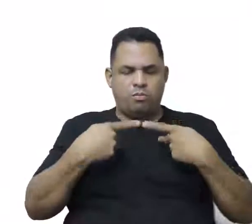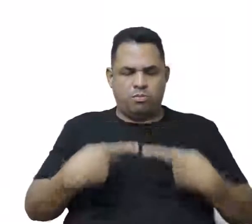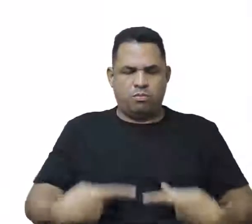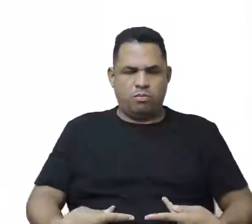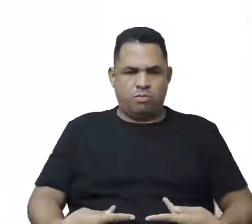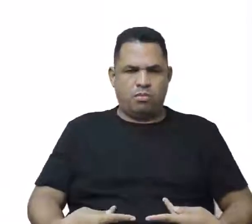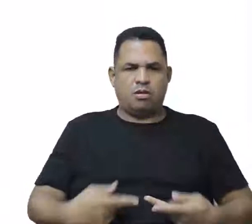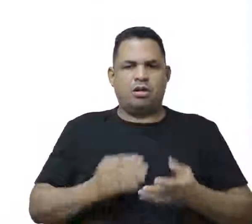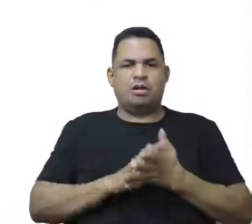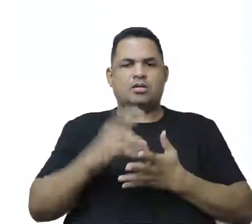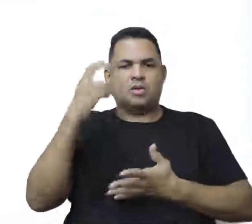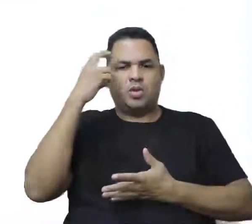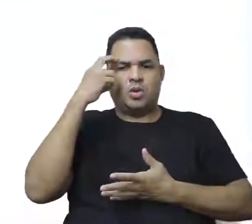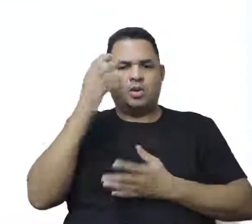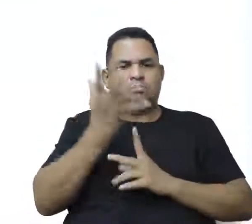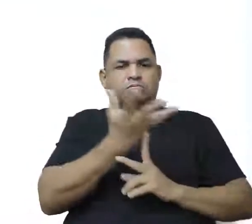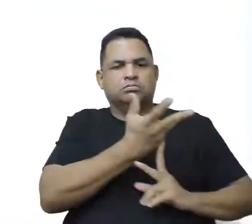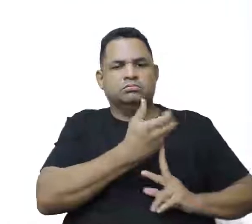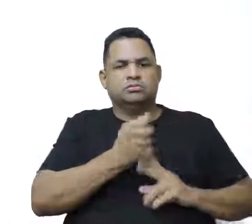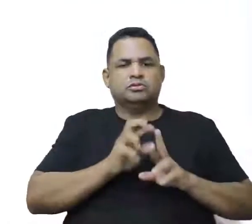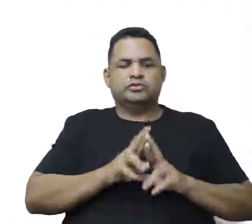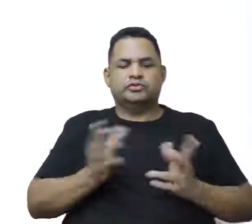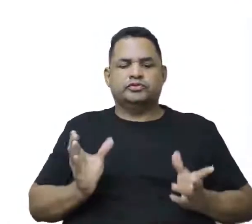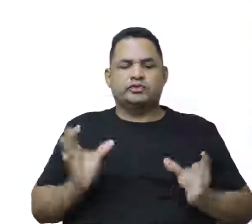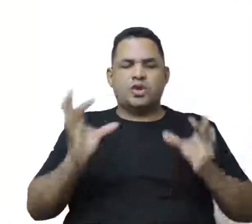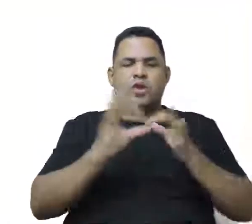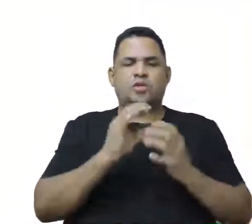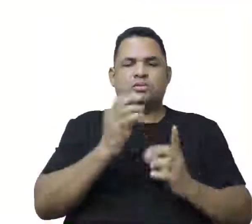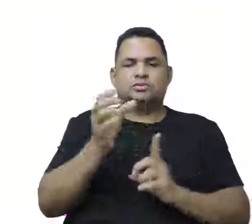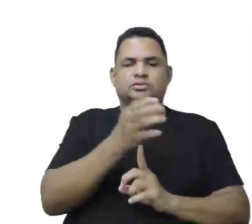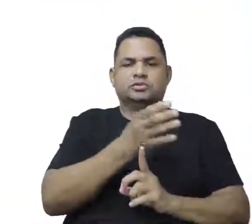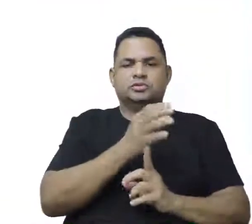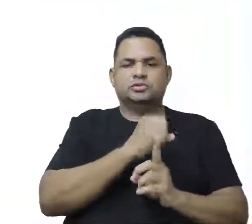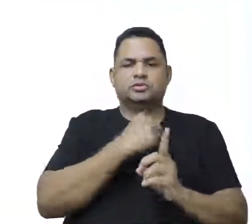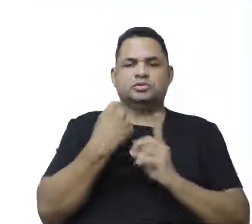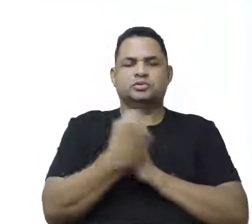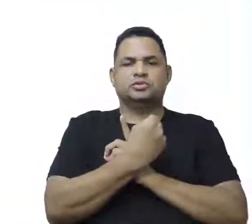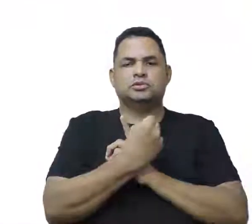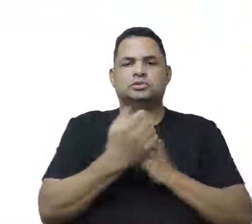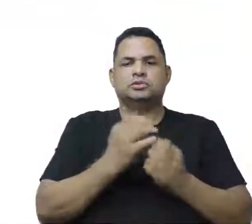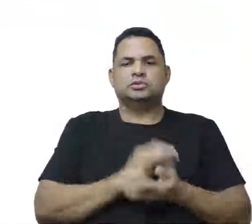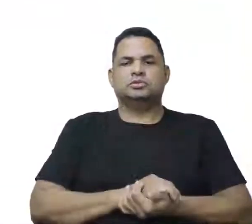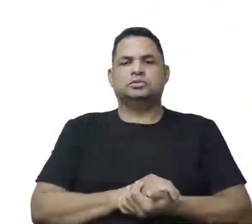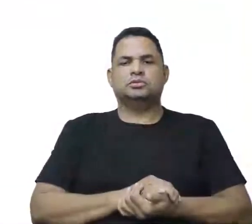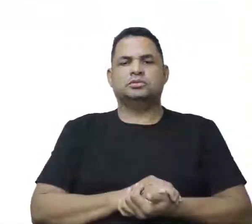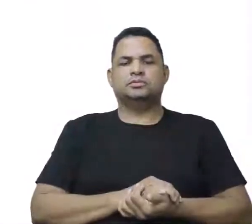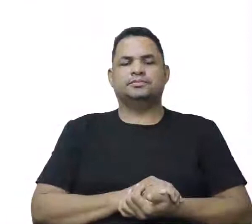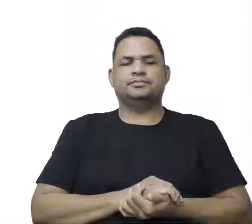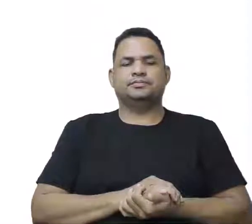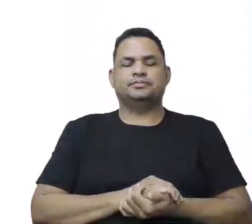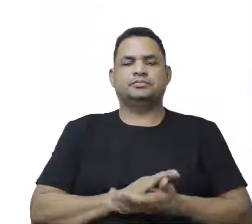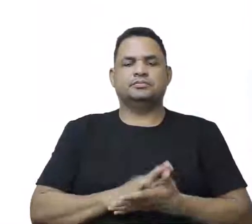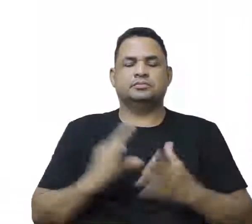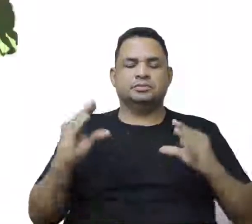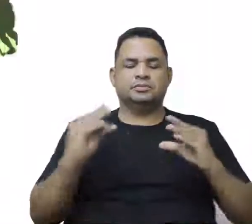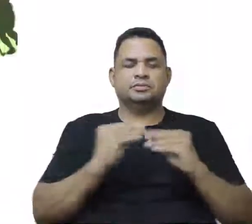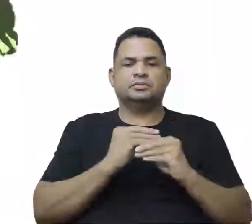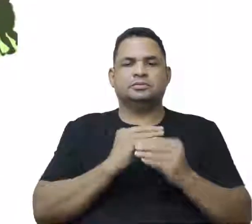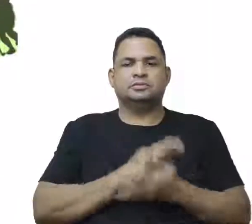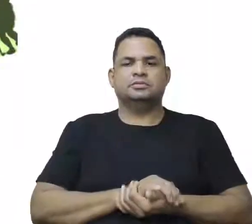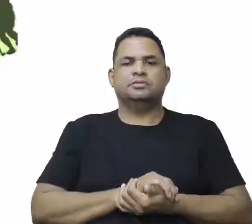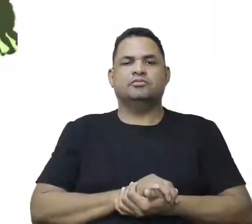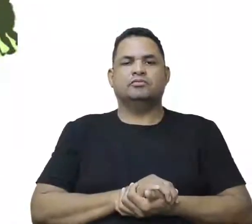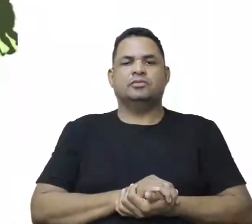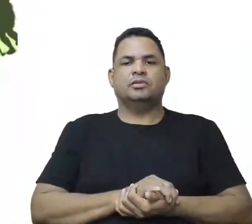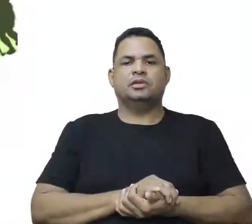artísticas, em diferentes contextos sociais. Olha que interessante, resume bem, né? O papel social da educação